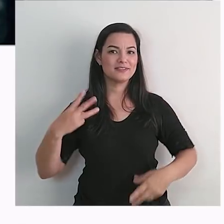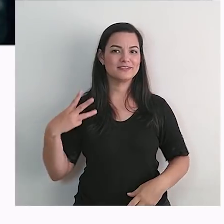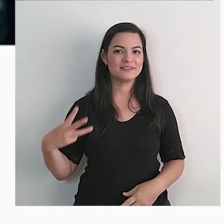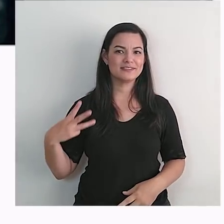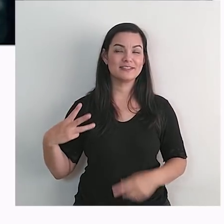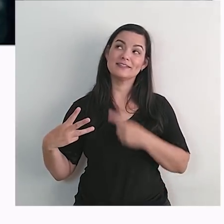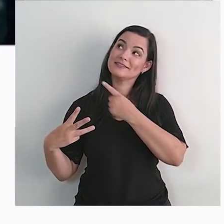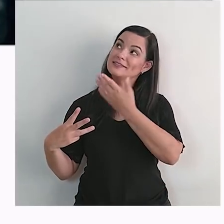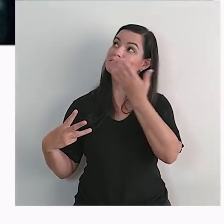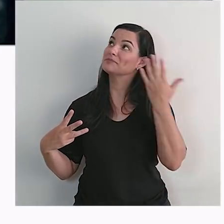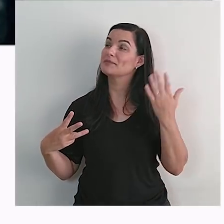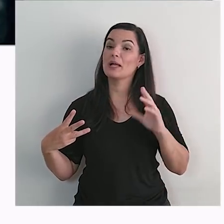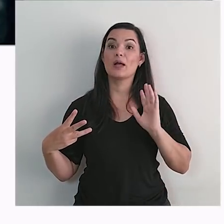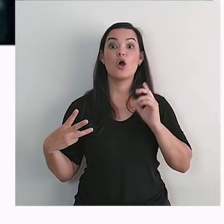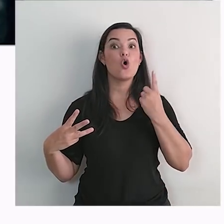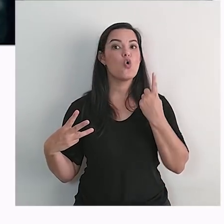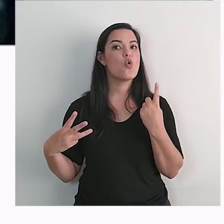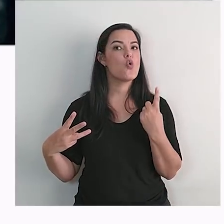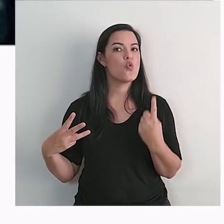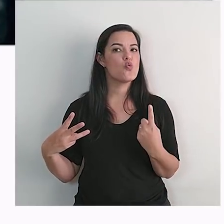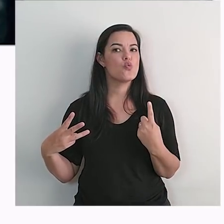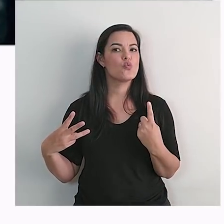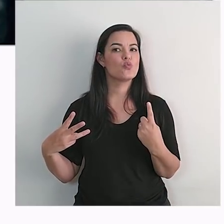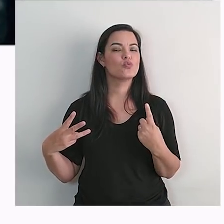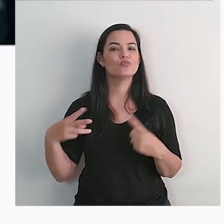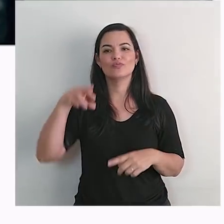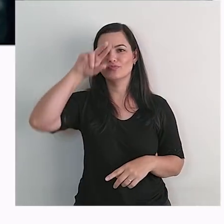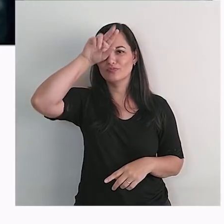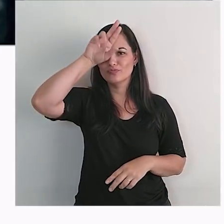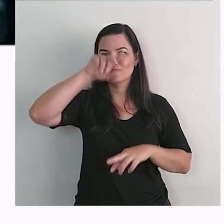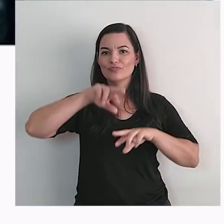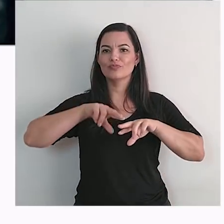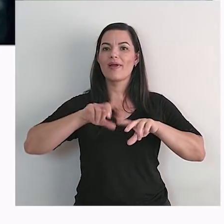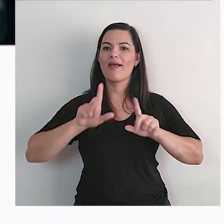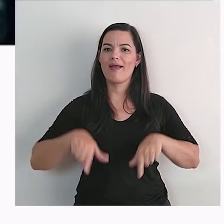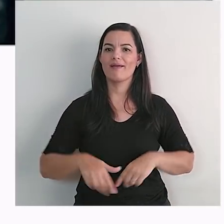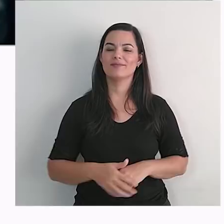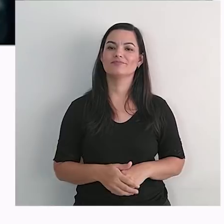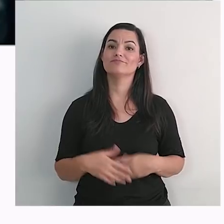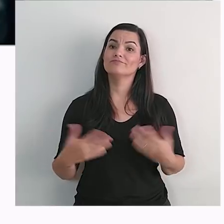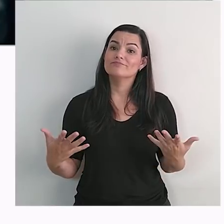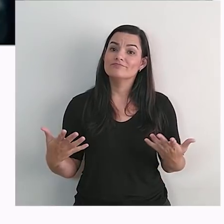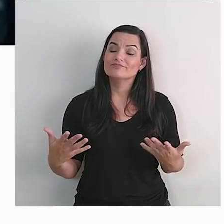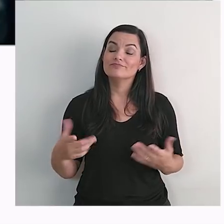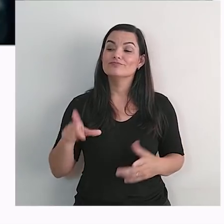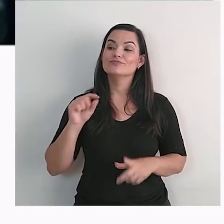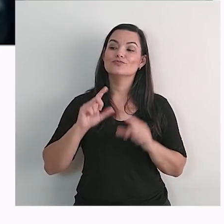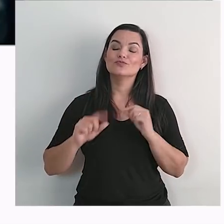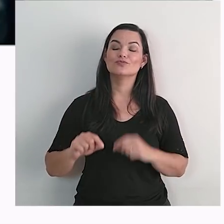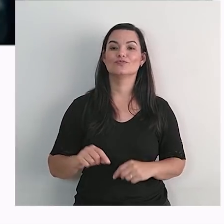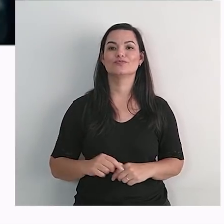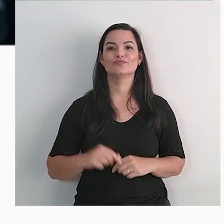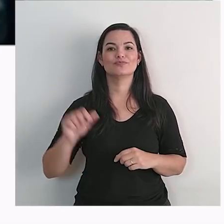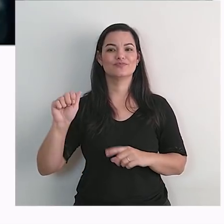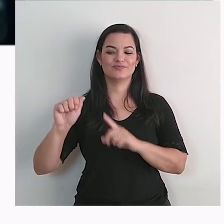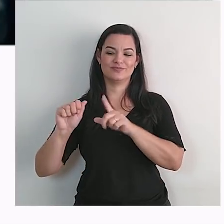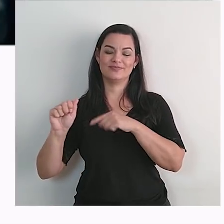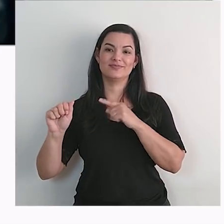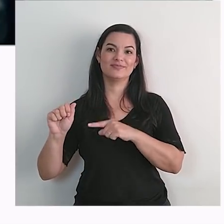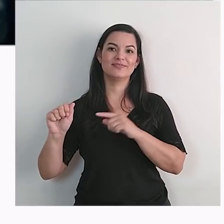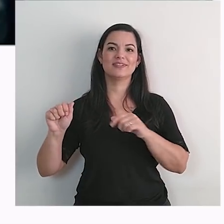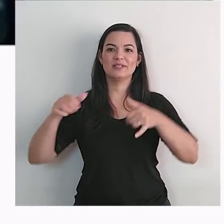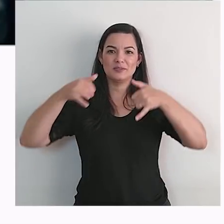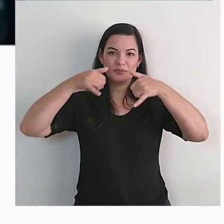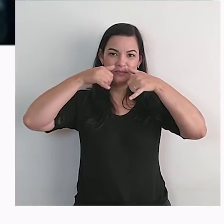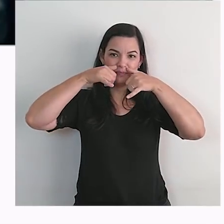animais na tela, mas só um é inseto. Vamos lá. Alternativa A,